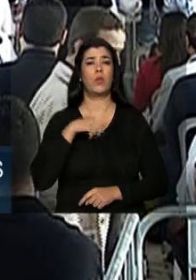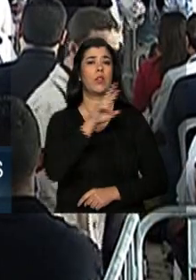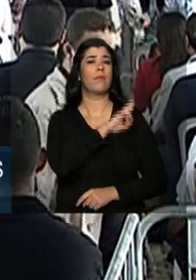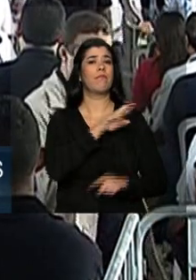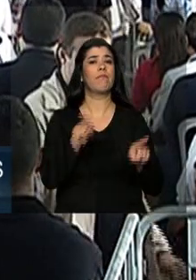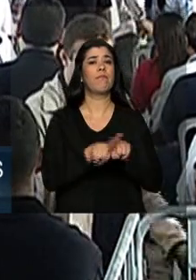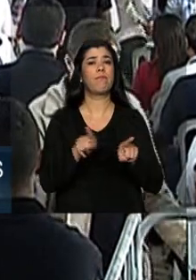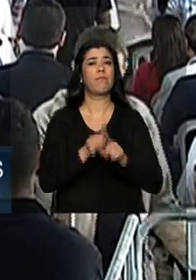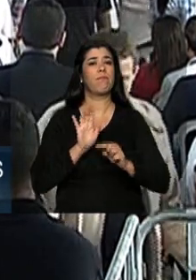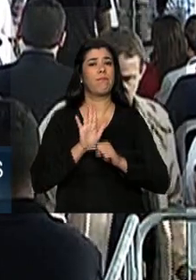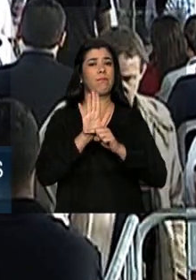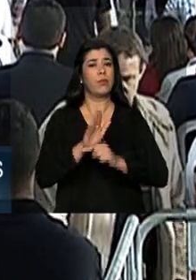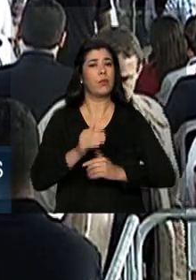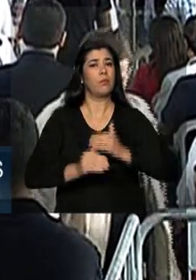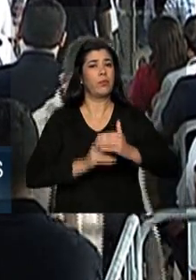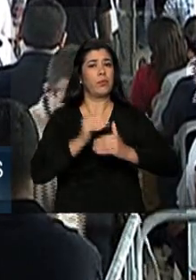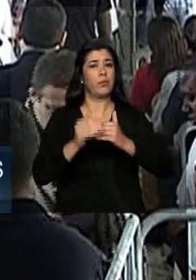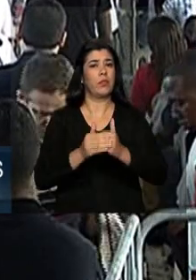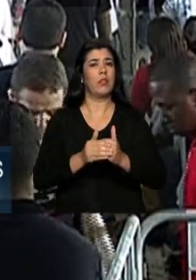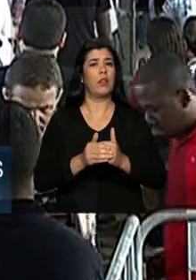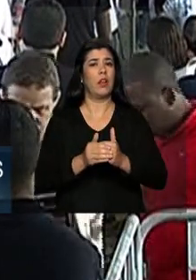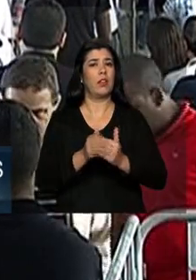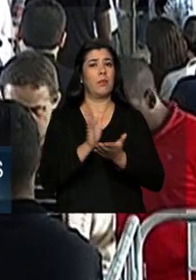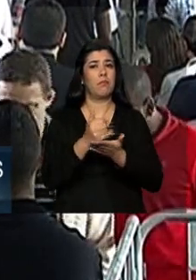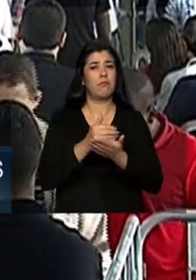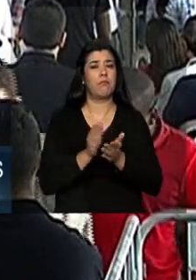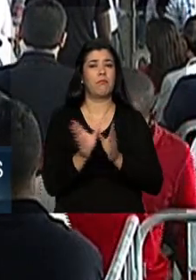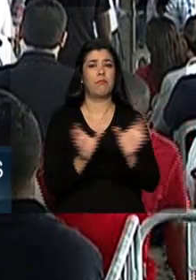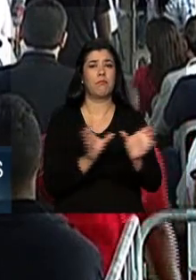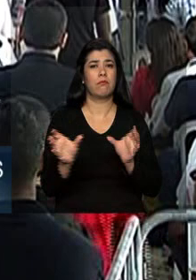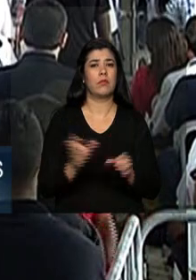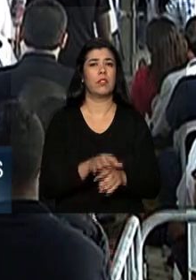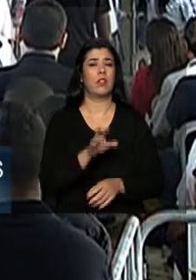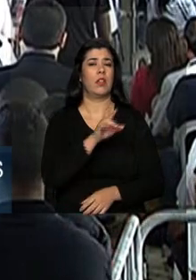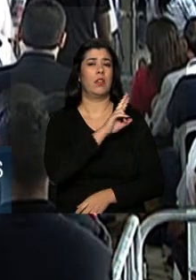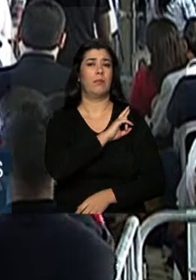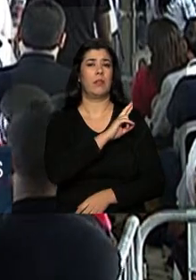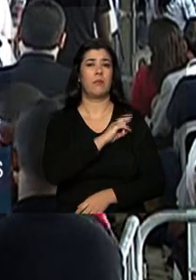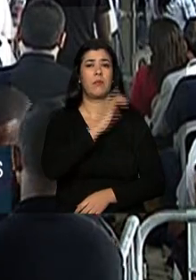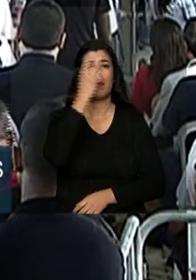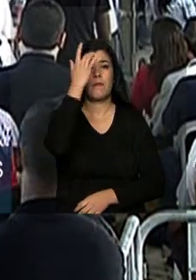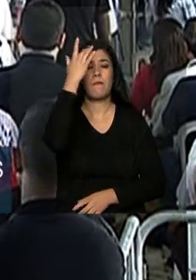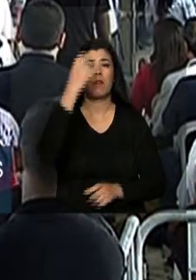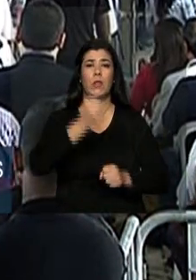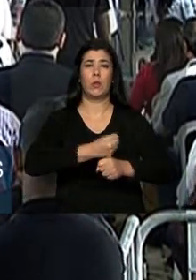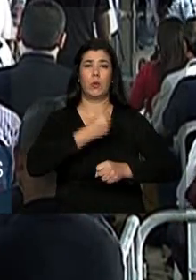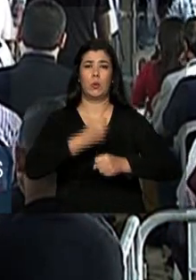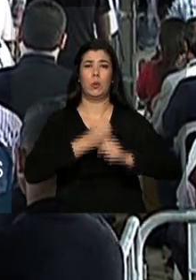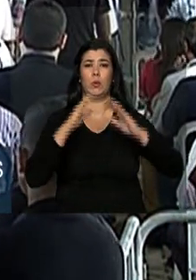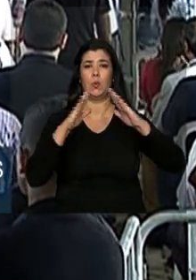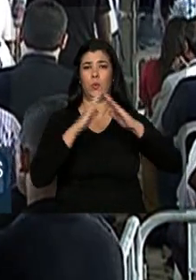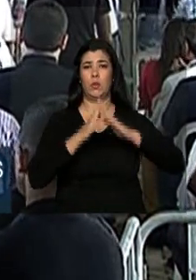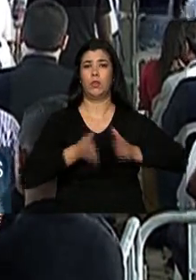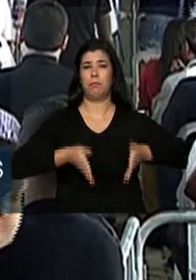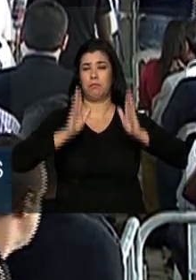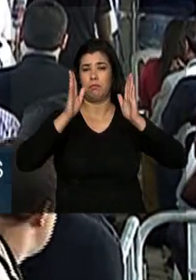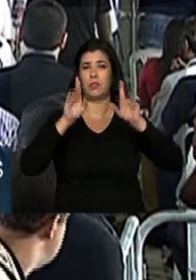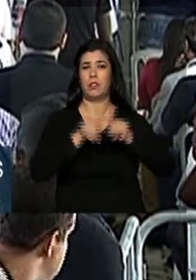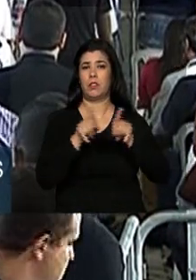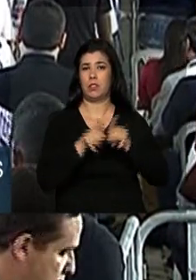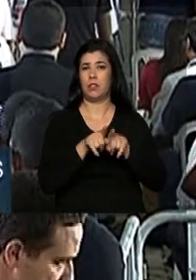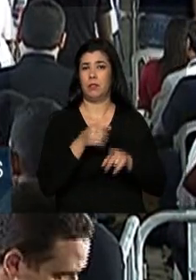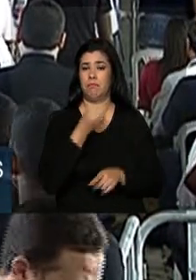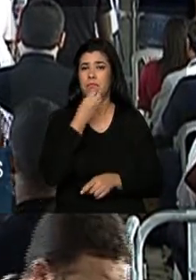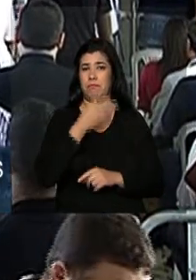ajudar para fazer com que seja mais fácil se construa habitação com mais qualidade. Nessa área da Zona Oeste, presidente, a